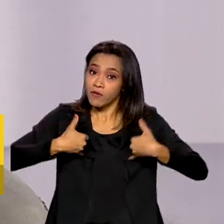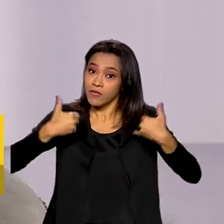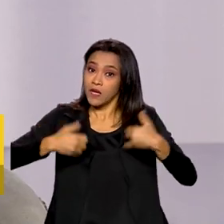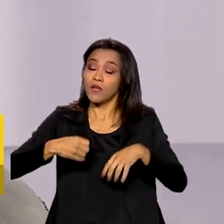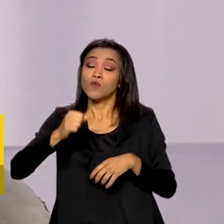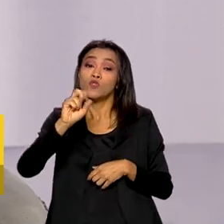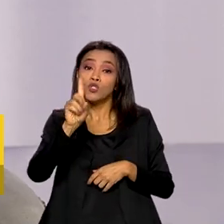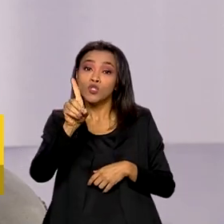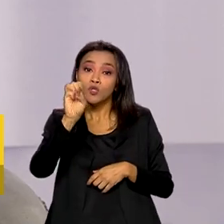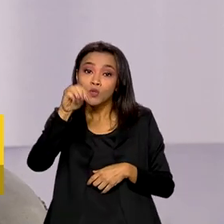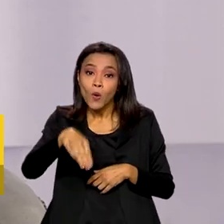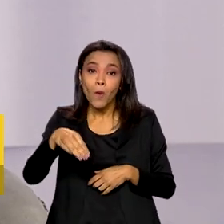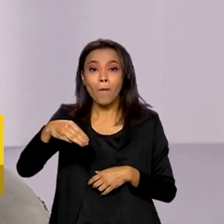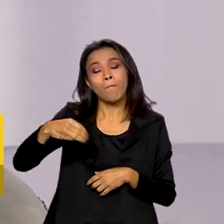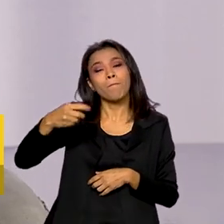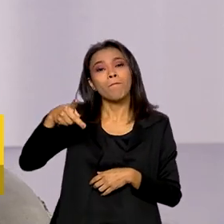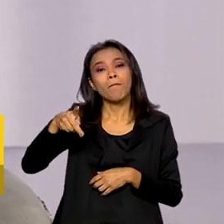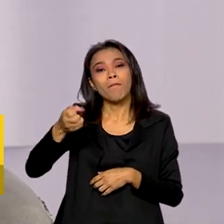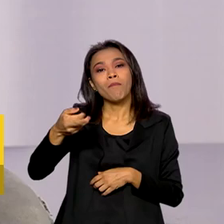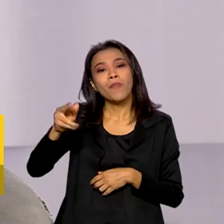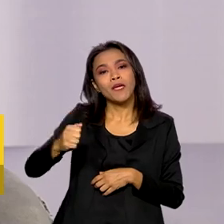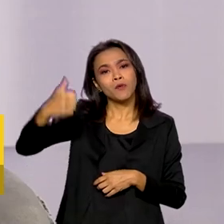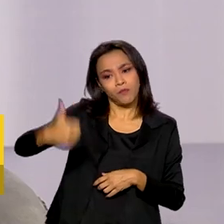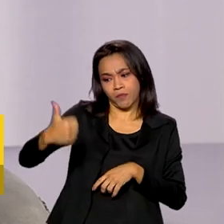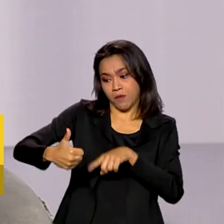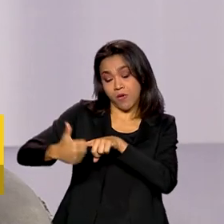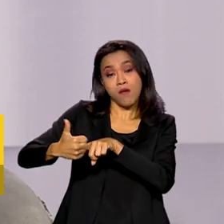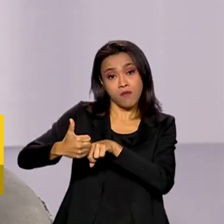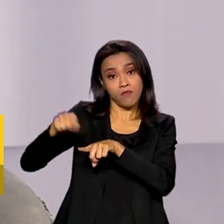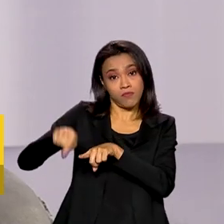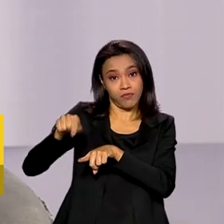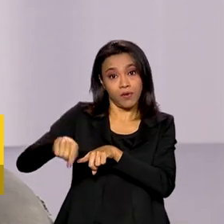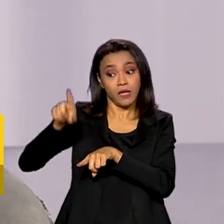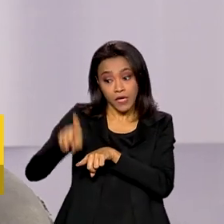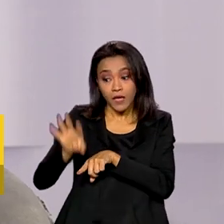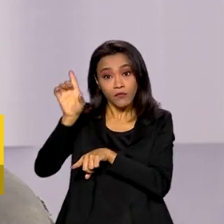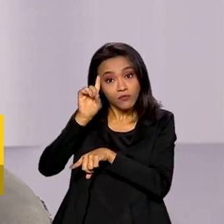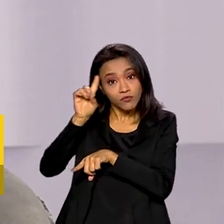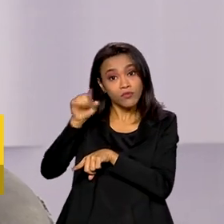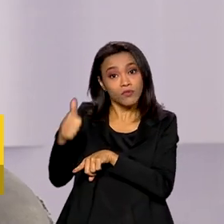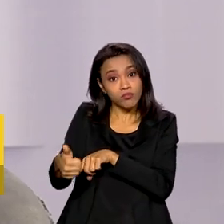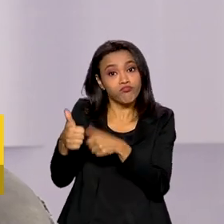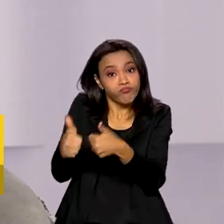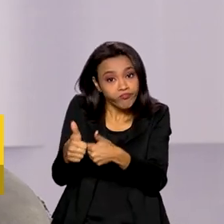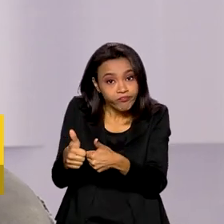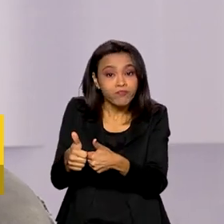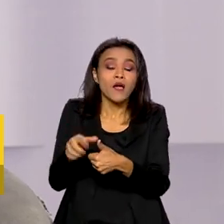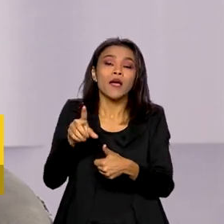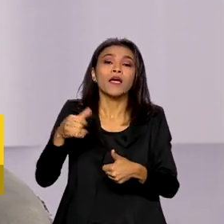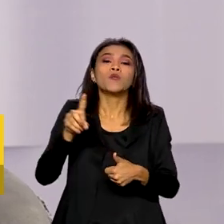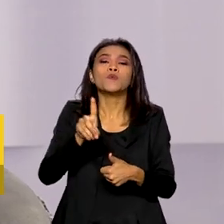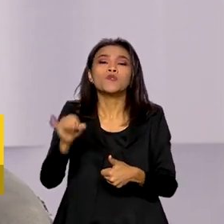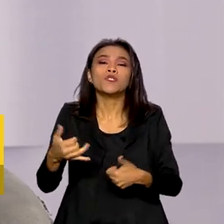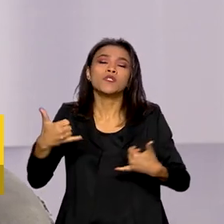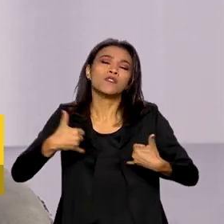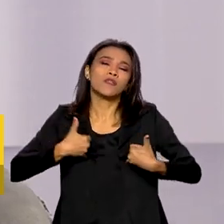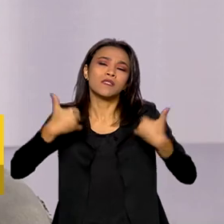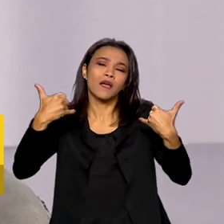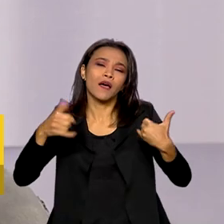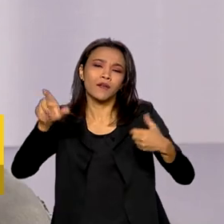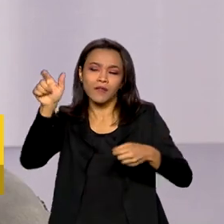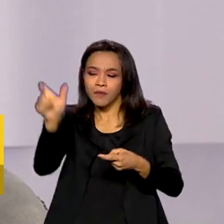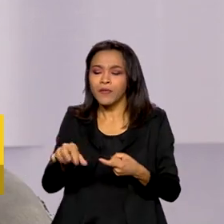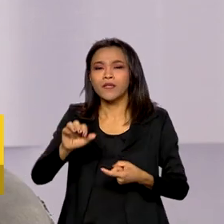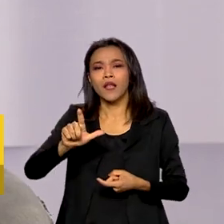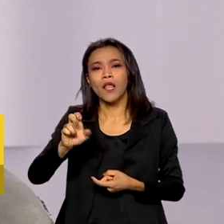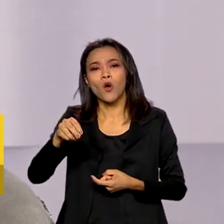foi considerado na época, e o dia da aclamação de Pedro I era uma das datas concorrentes, né? O dia do aniversário de Leopoldina, o